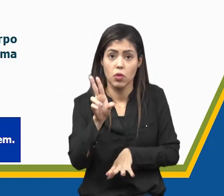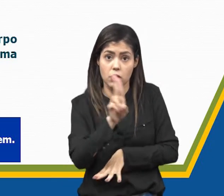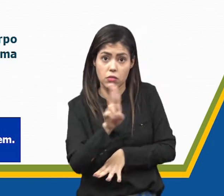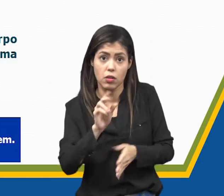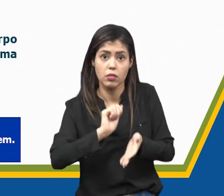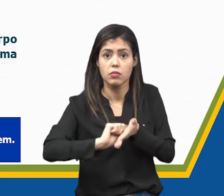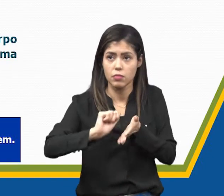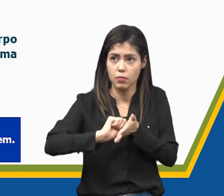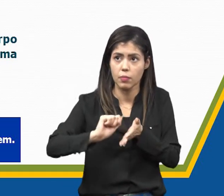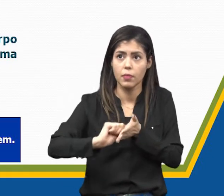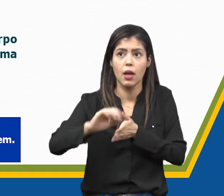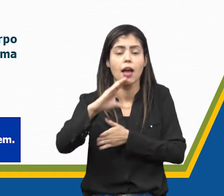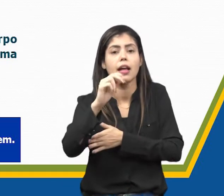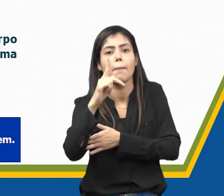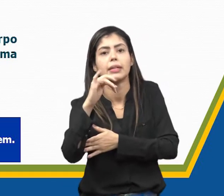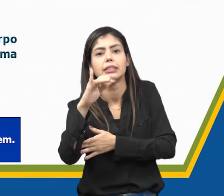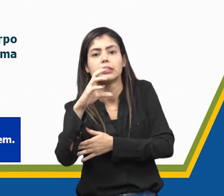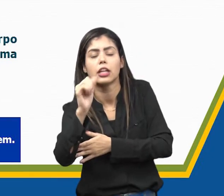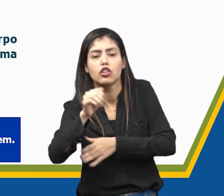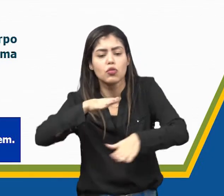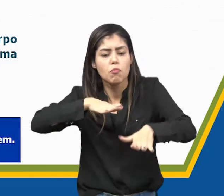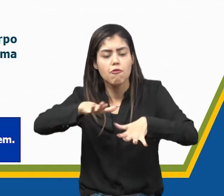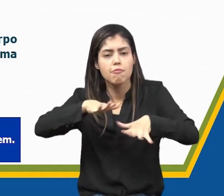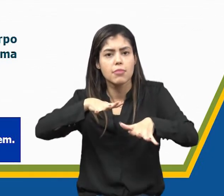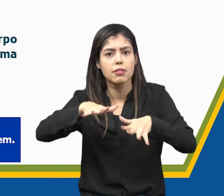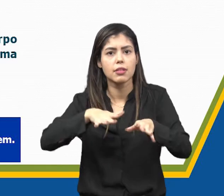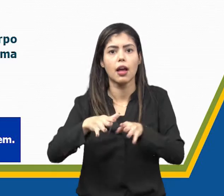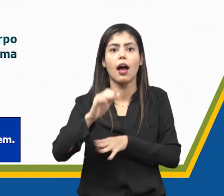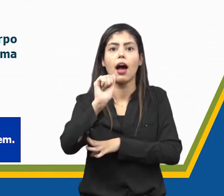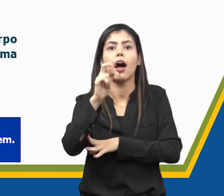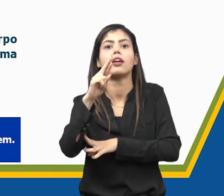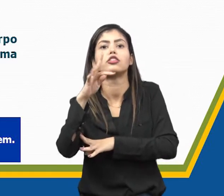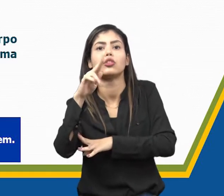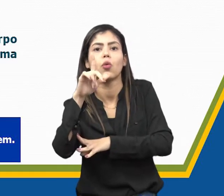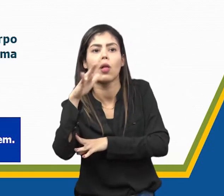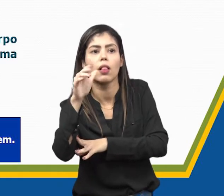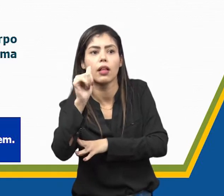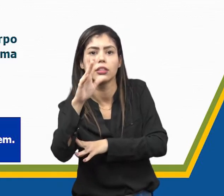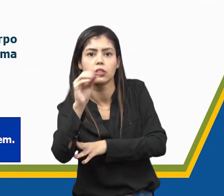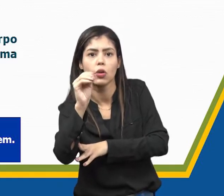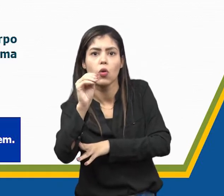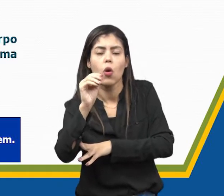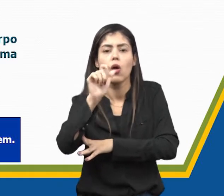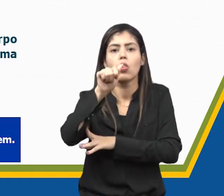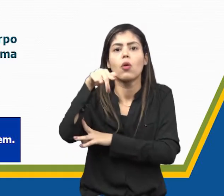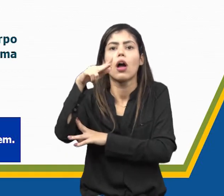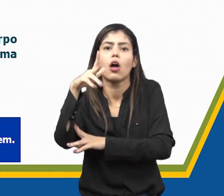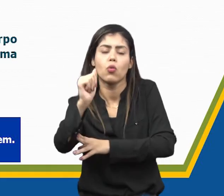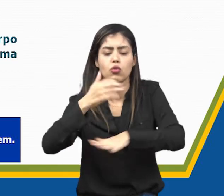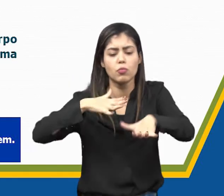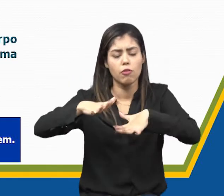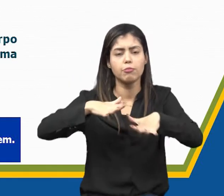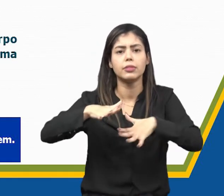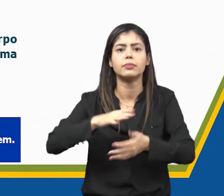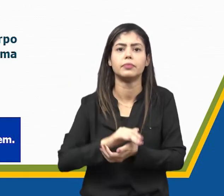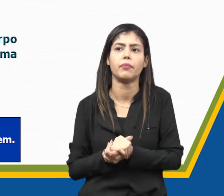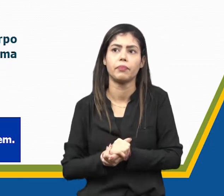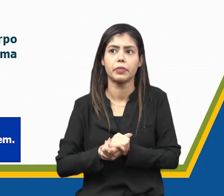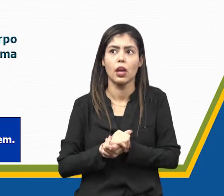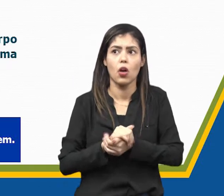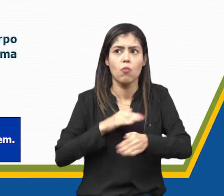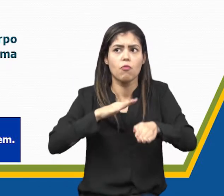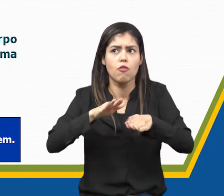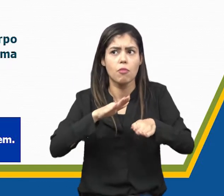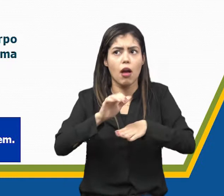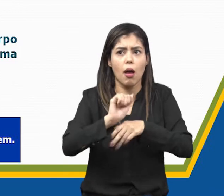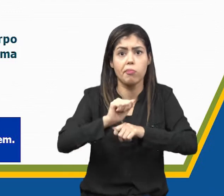a capacidade de movimentar a articulação num completo ângulo de movimento. A amplitude de